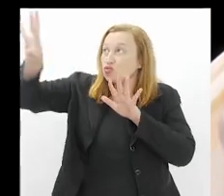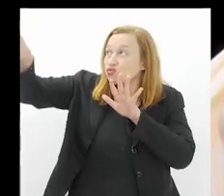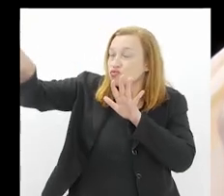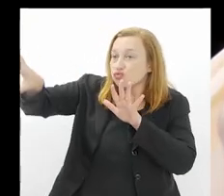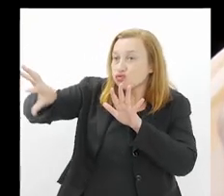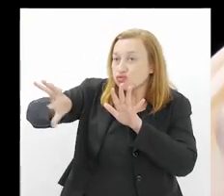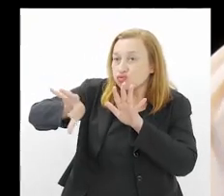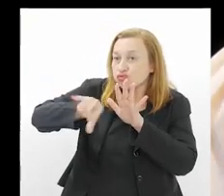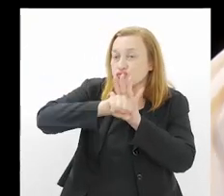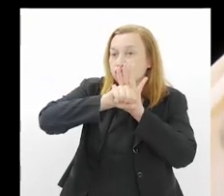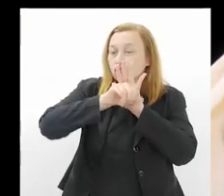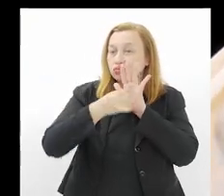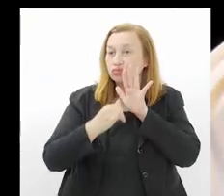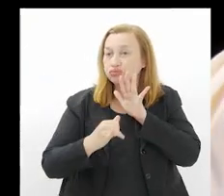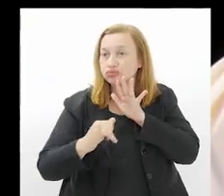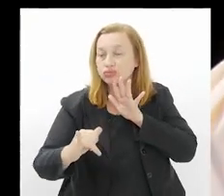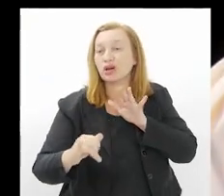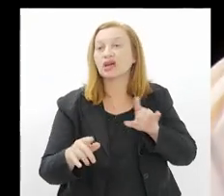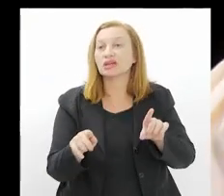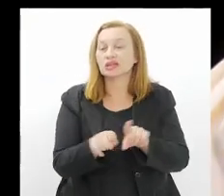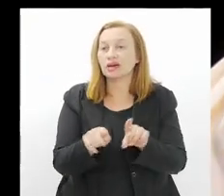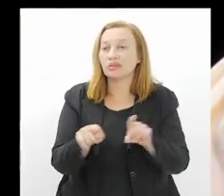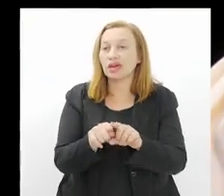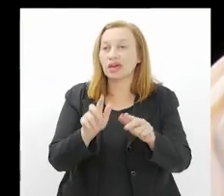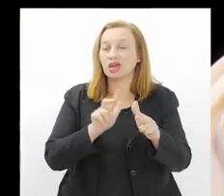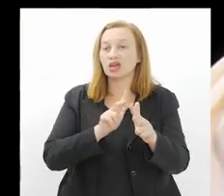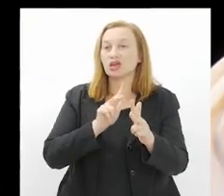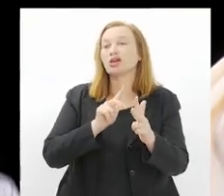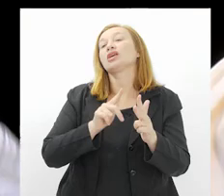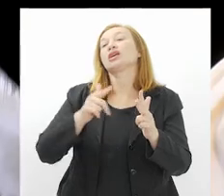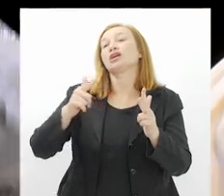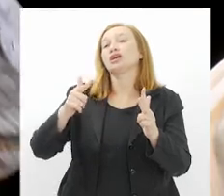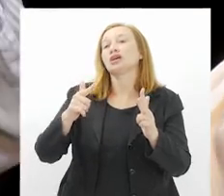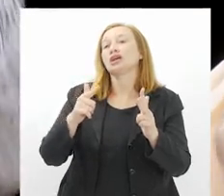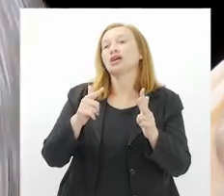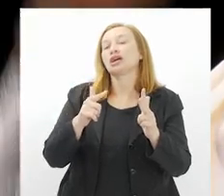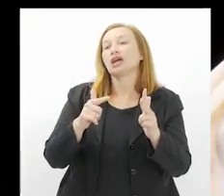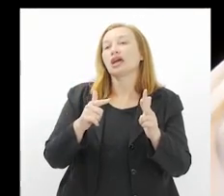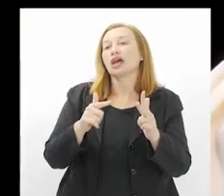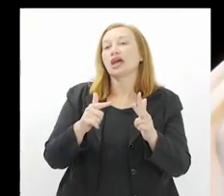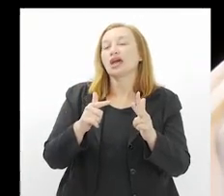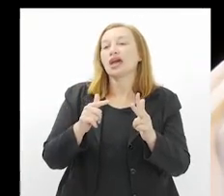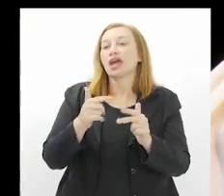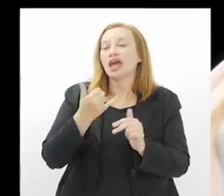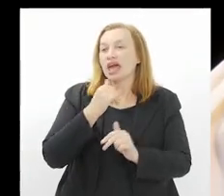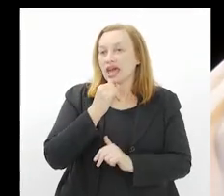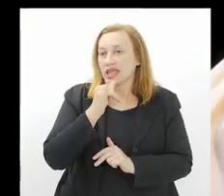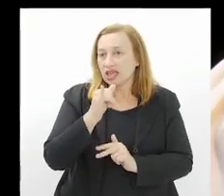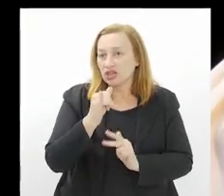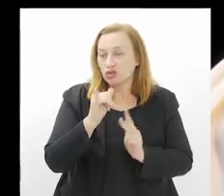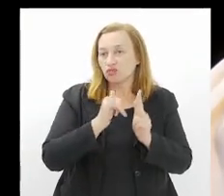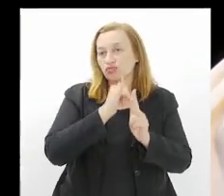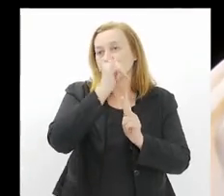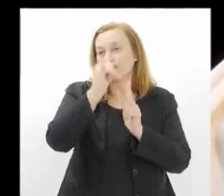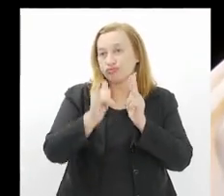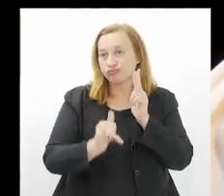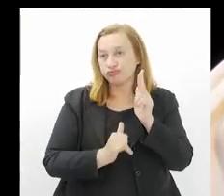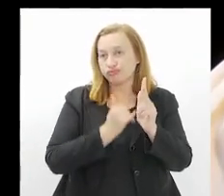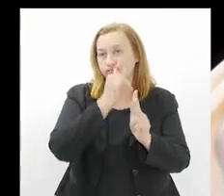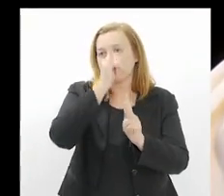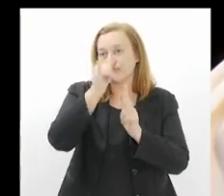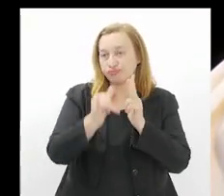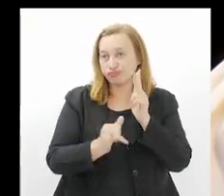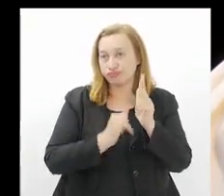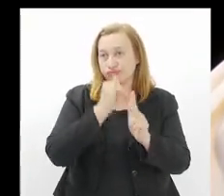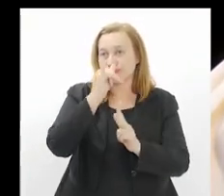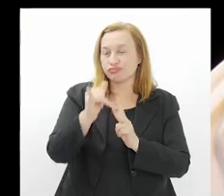Né? Além disso, a energia eólica, que é como se fossem grandes cataventos, né? A gente, quando é criança, a gente sopra o catavento e vê ali, né? E a gente